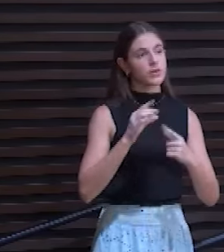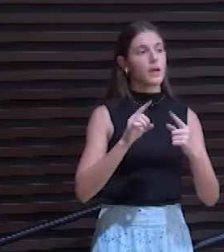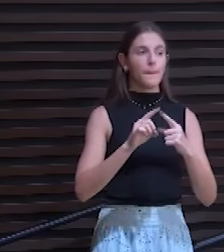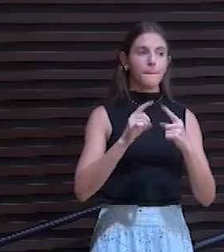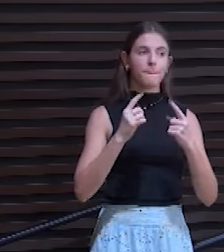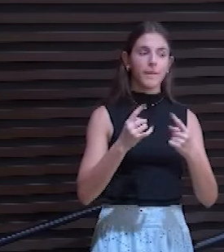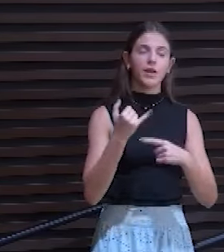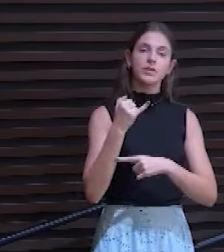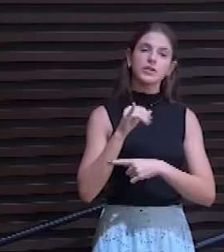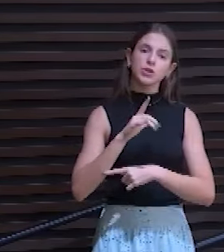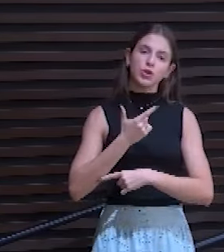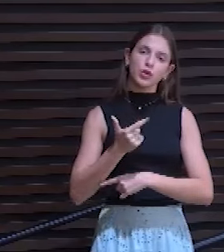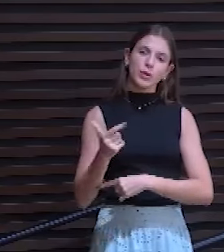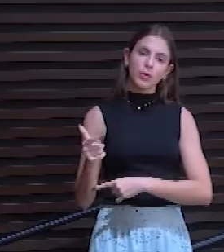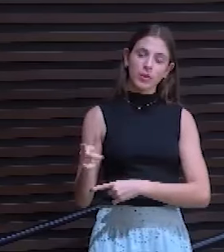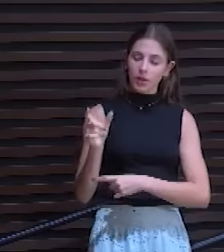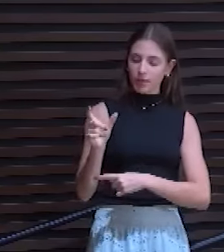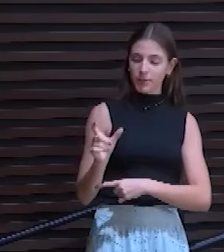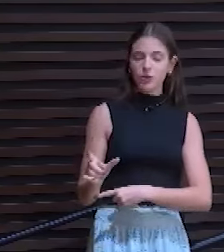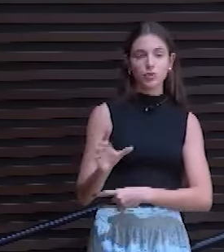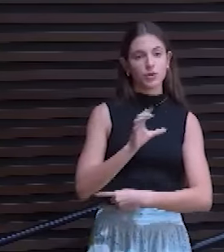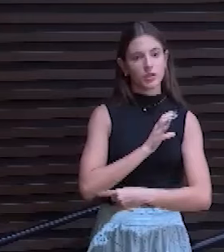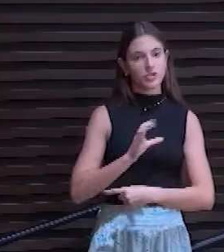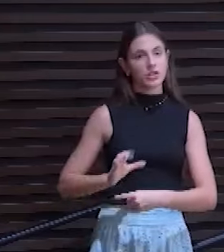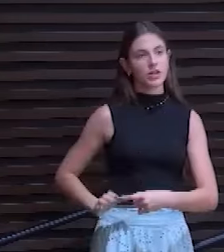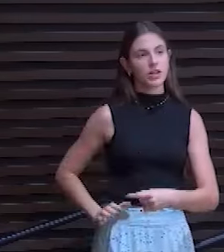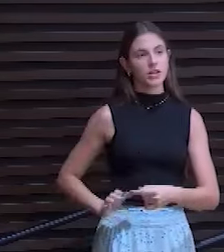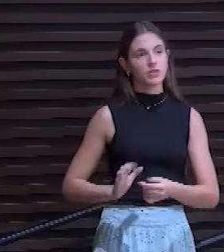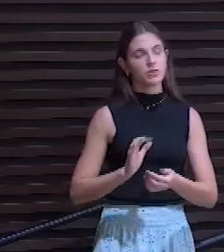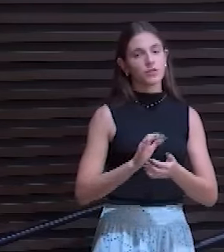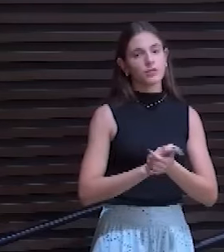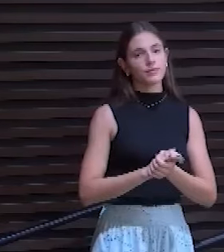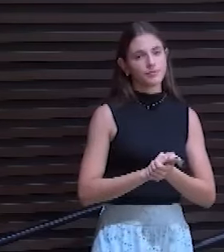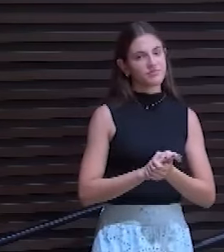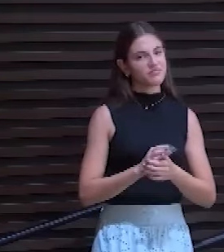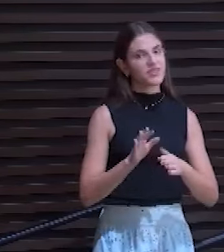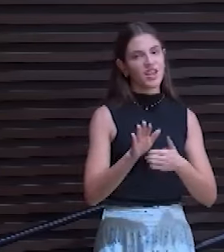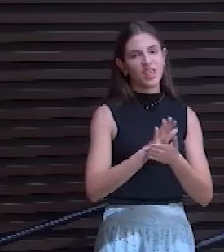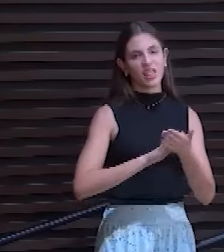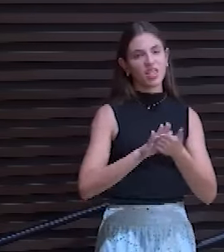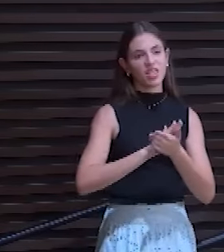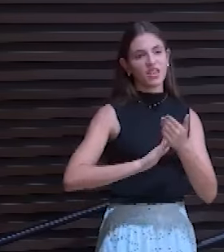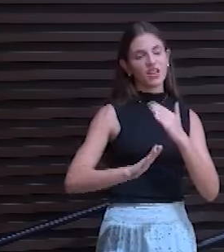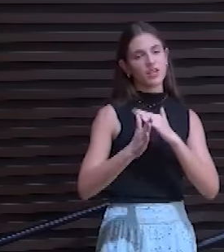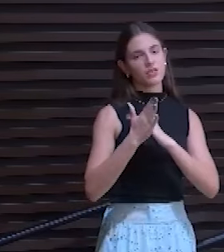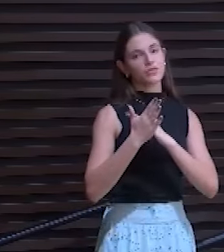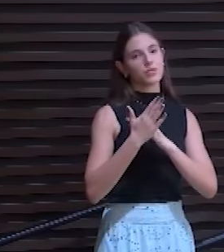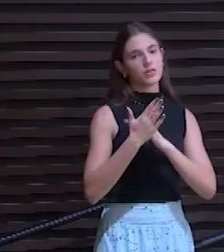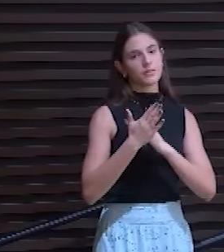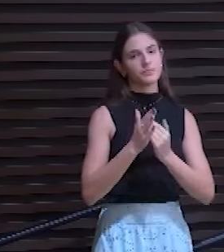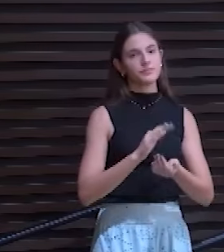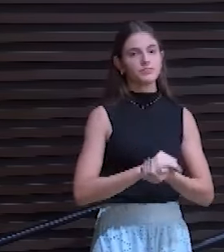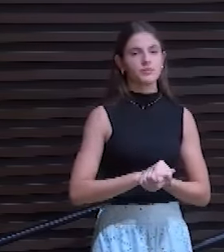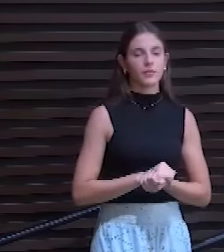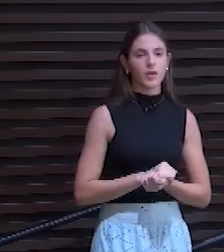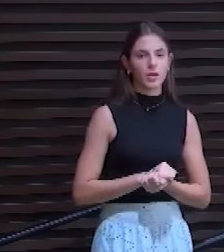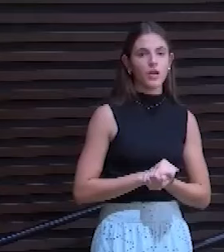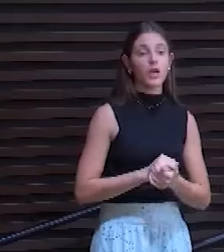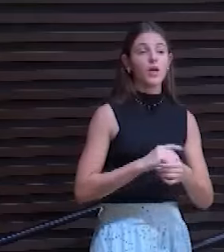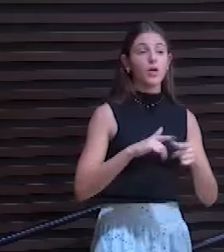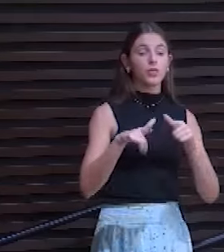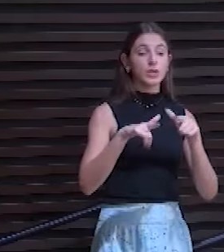a pessoa de Cristo, e não fica preocupado em convencer filho não, tá? Isso não é trabalho seu e meu, isso é trabalho do Espírito